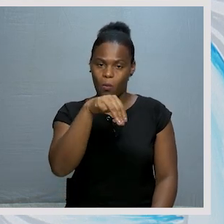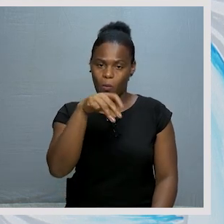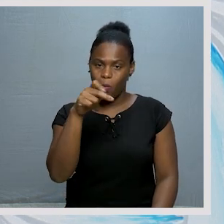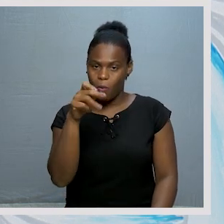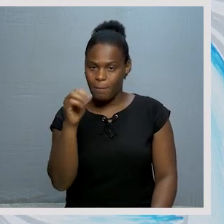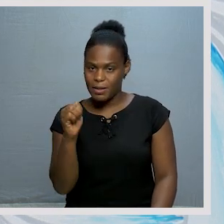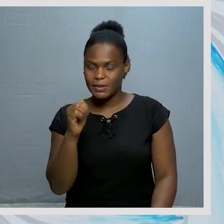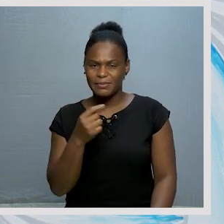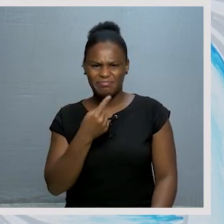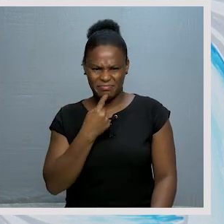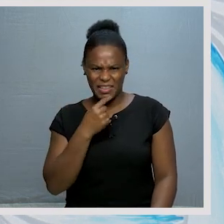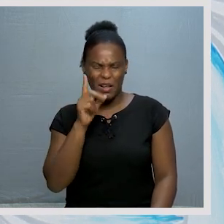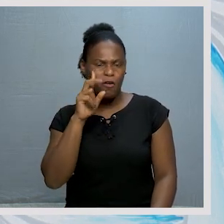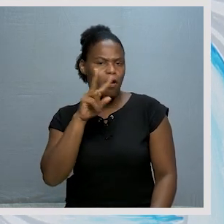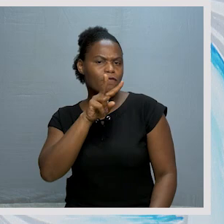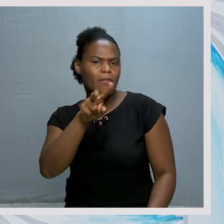Entenderam?